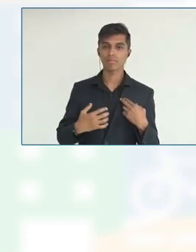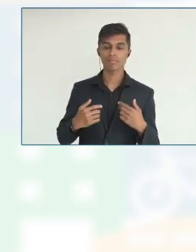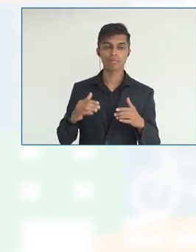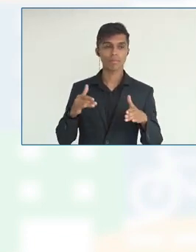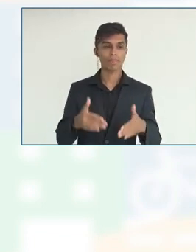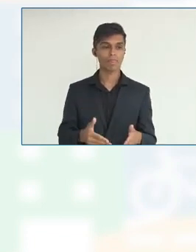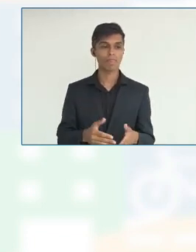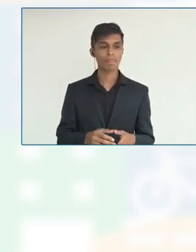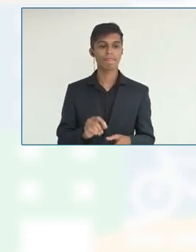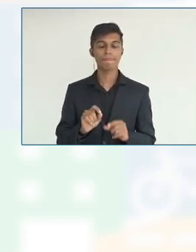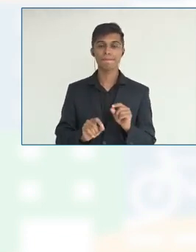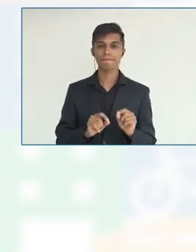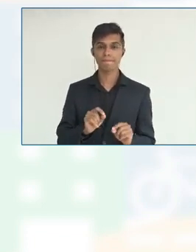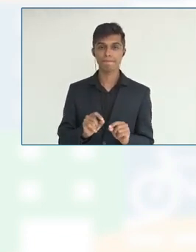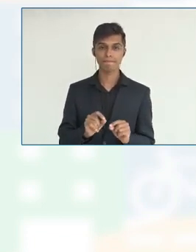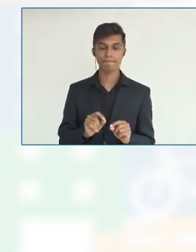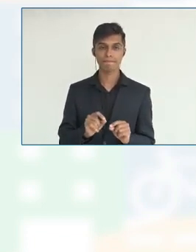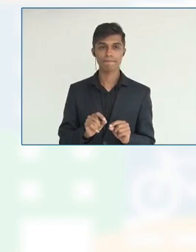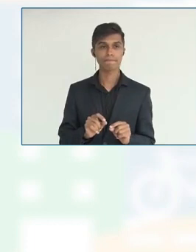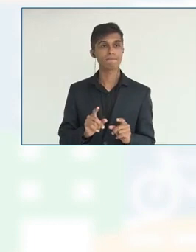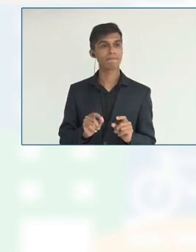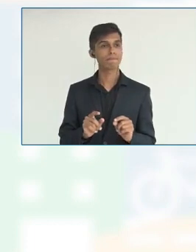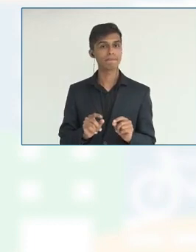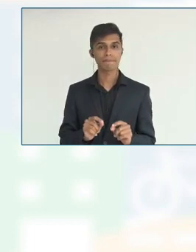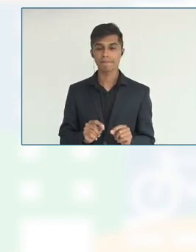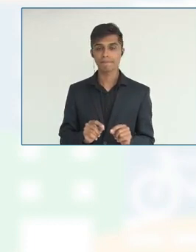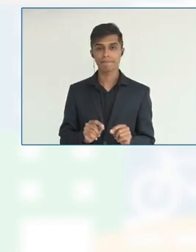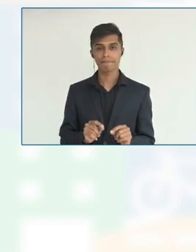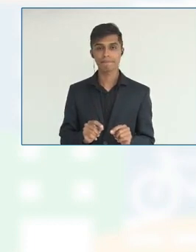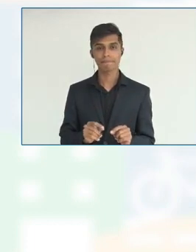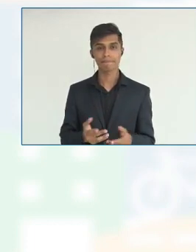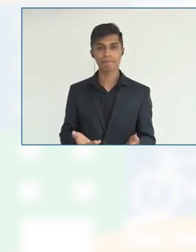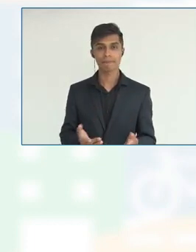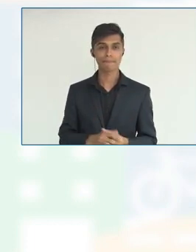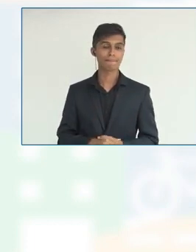que são aí